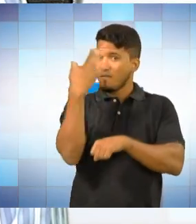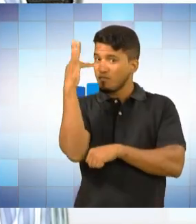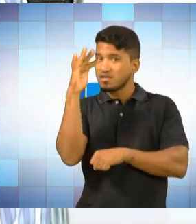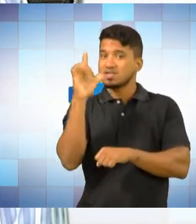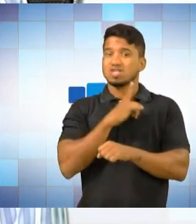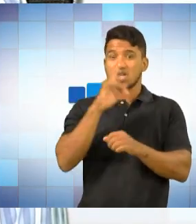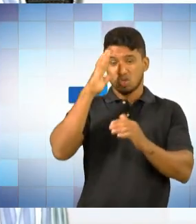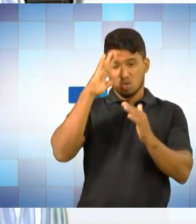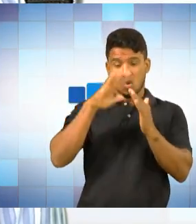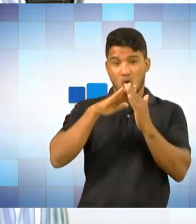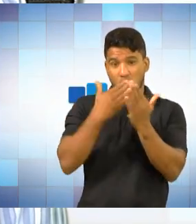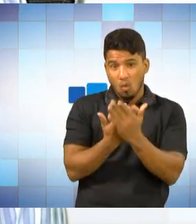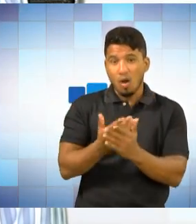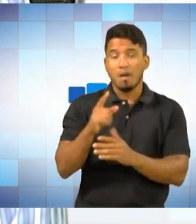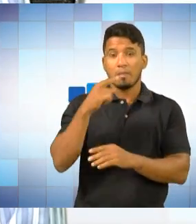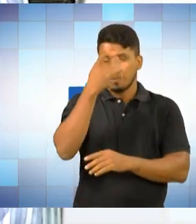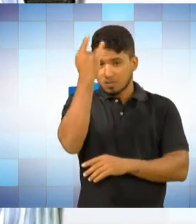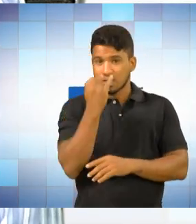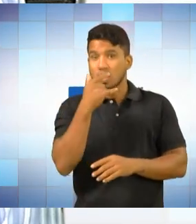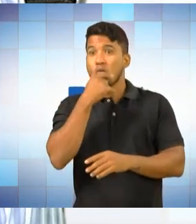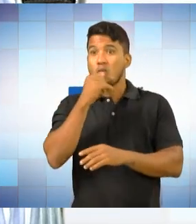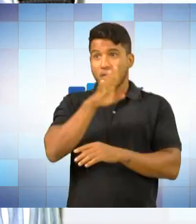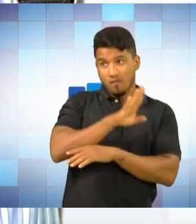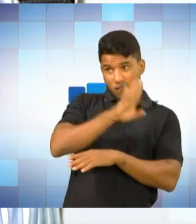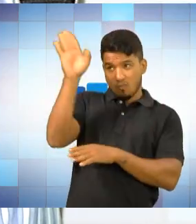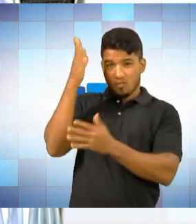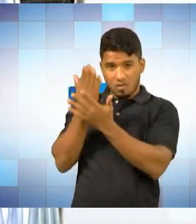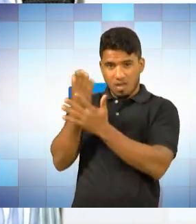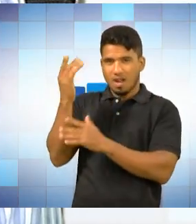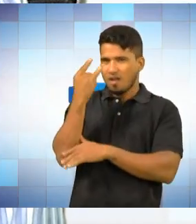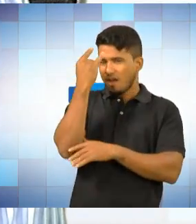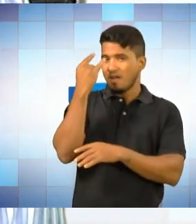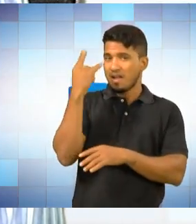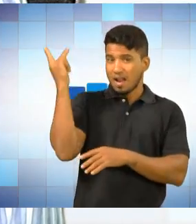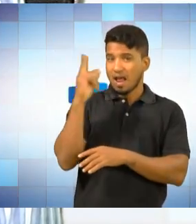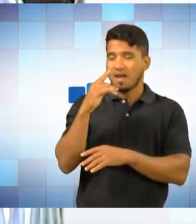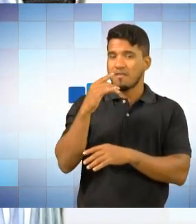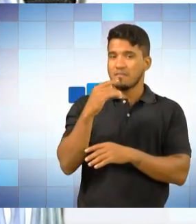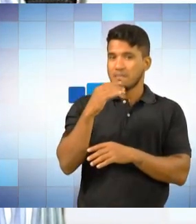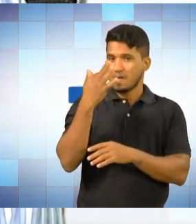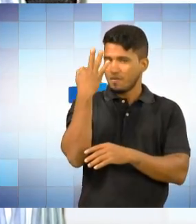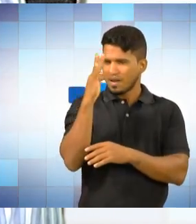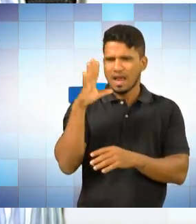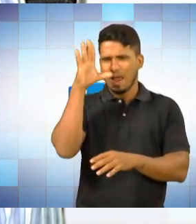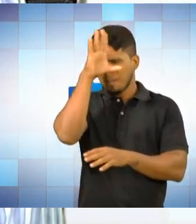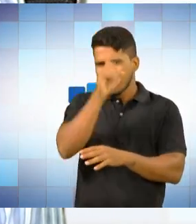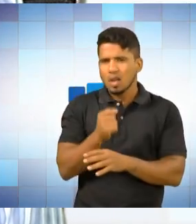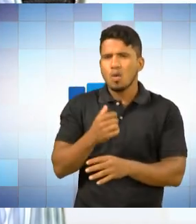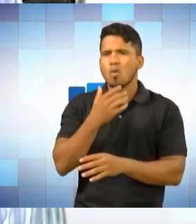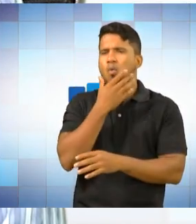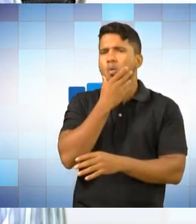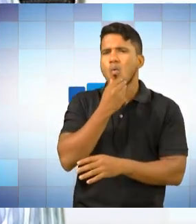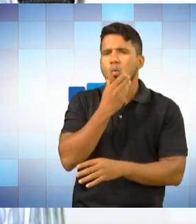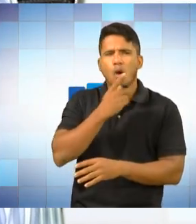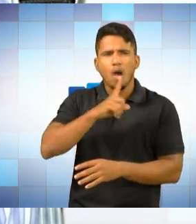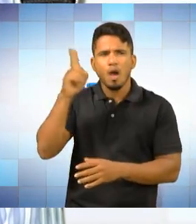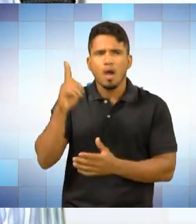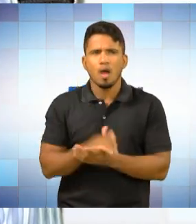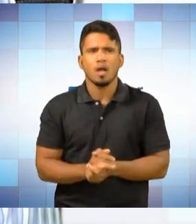o José Álvares de Azevedo, quando esteve na França, inclusive ele aprendeu lá com o nosso